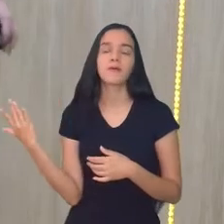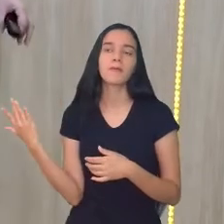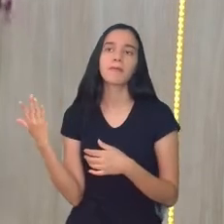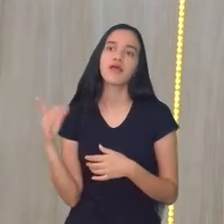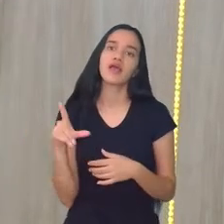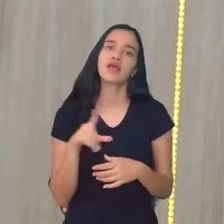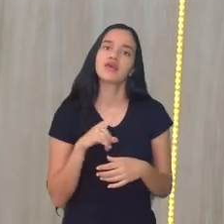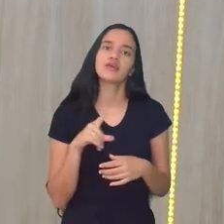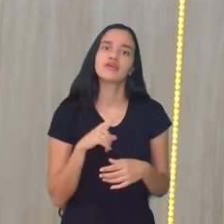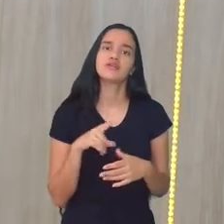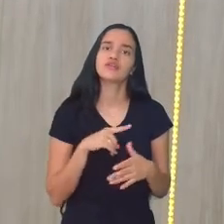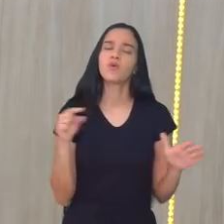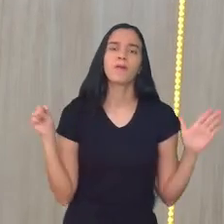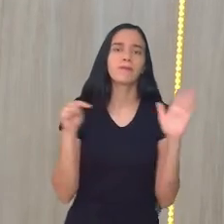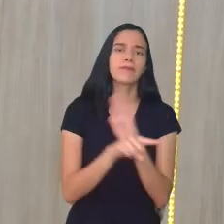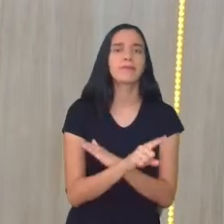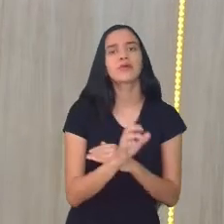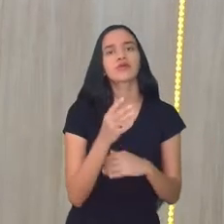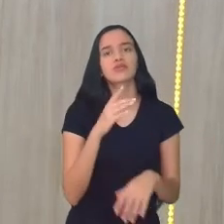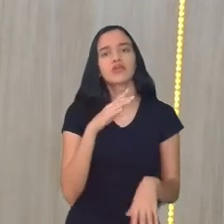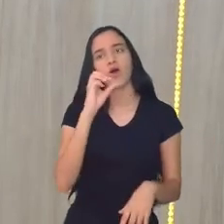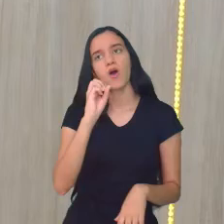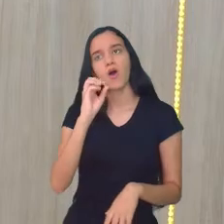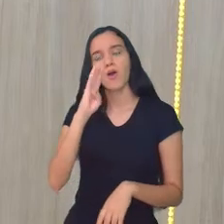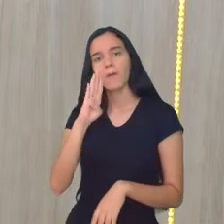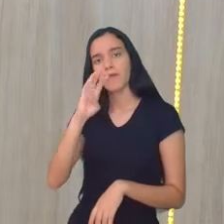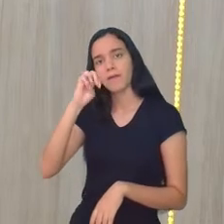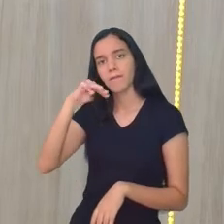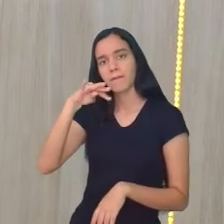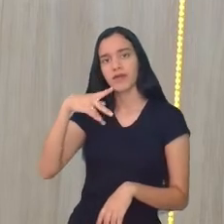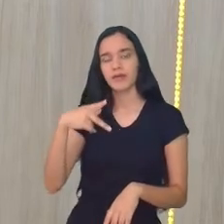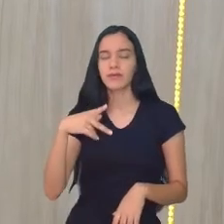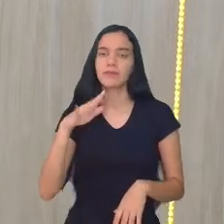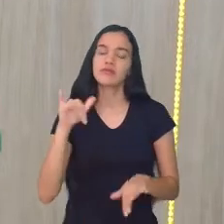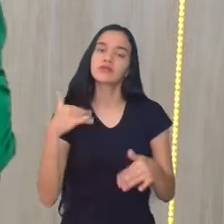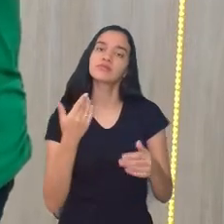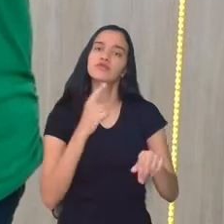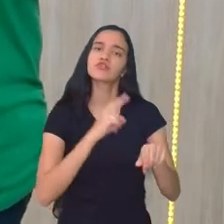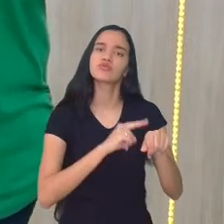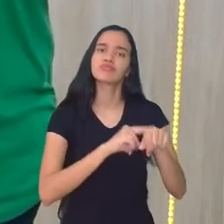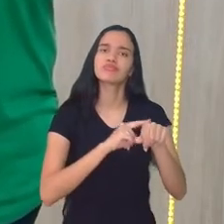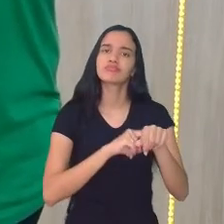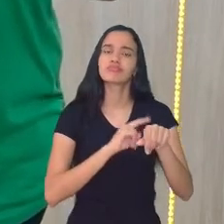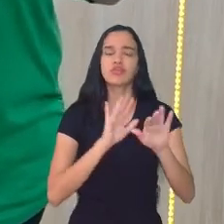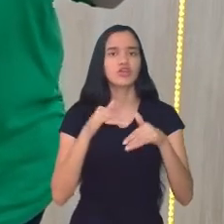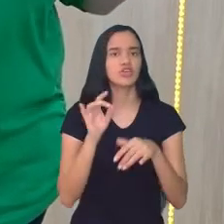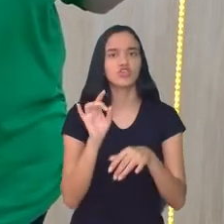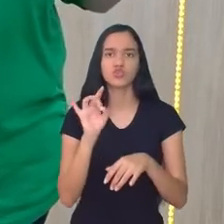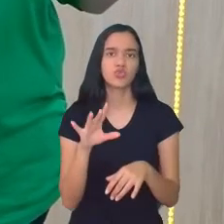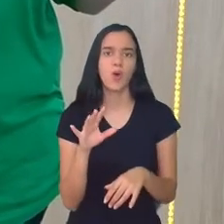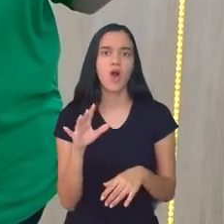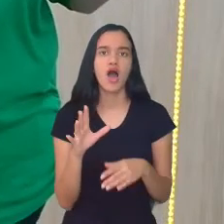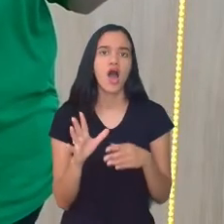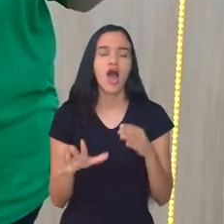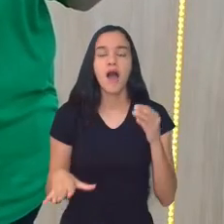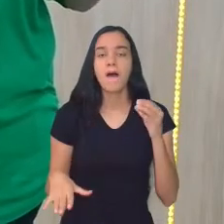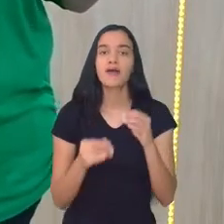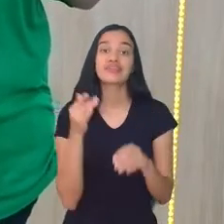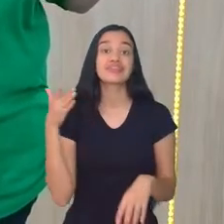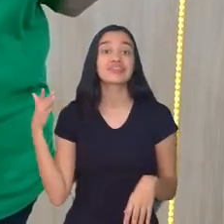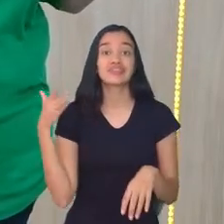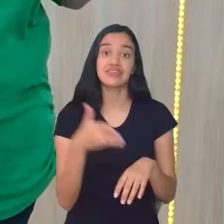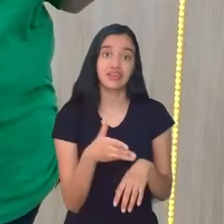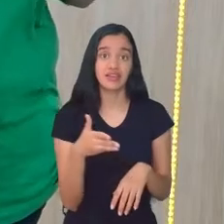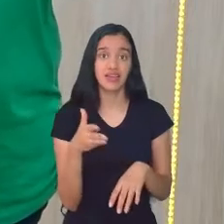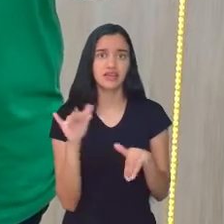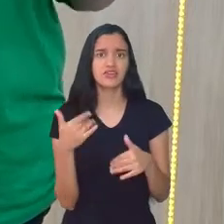eu trago uma questão da OBMEP. Trabalhando com o tempo, vocês vão ver que não é essa aplicação direta. Aquilo